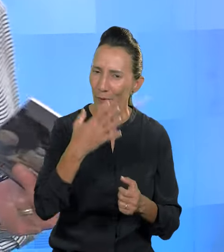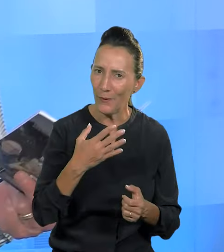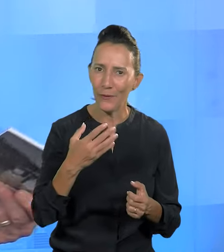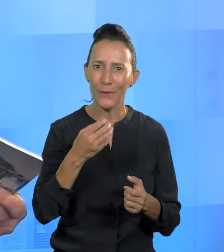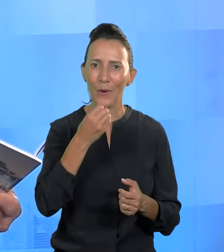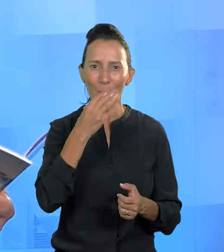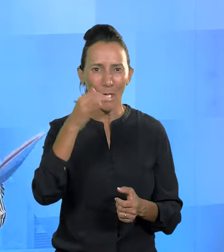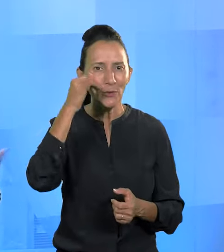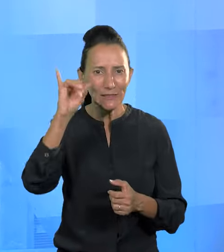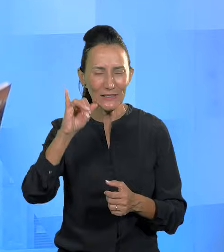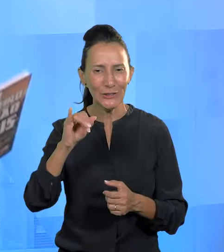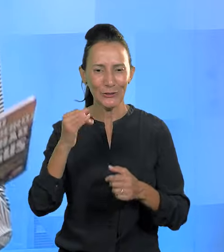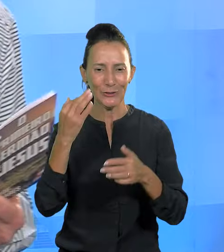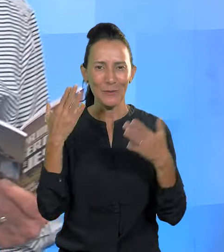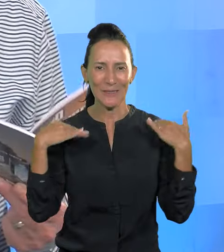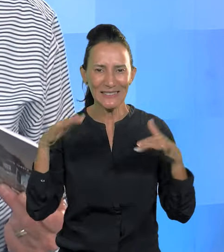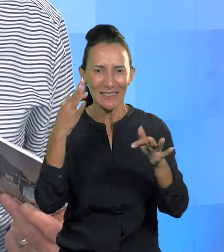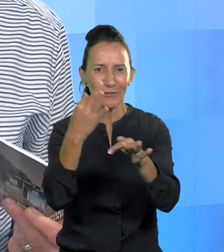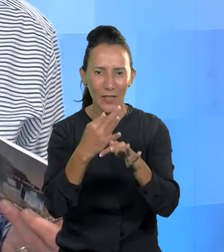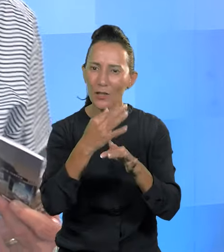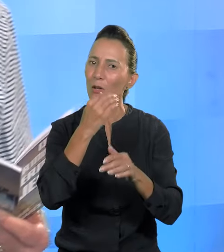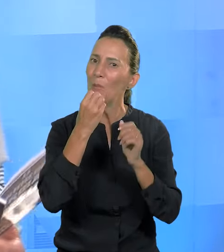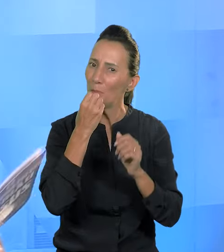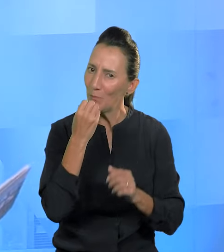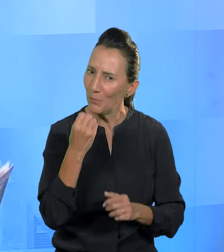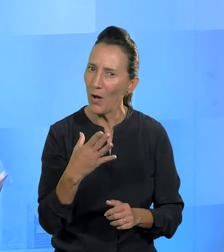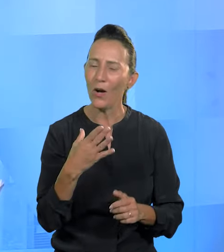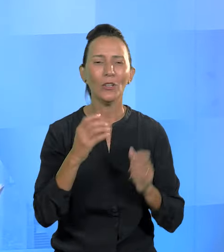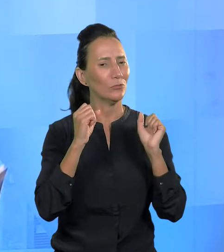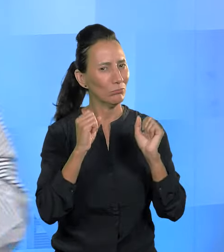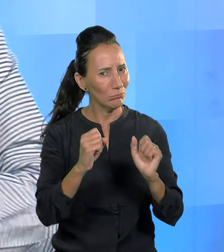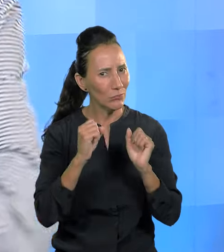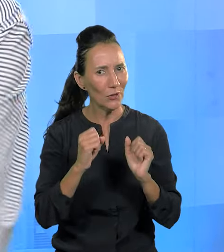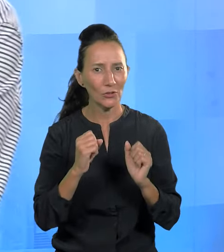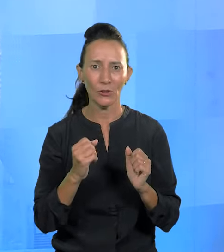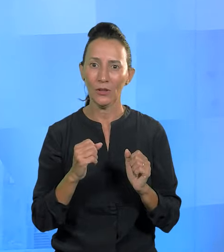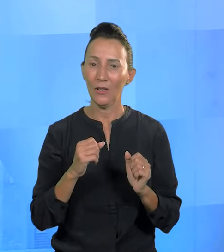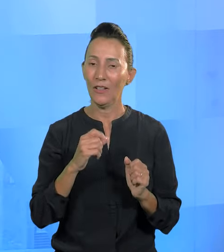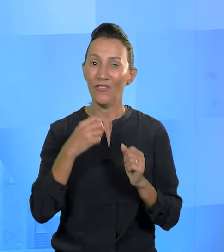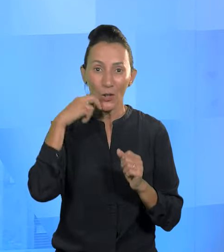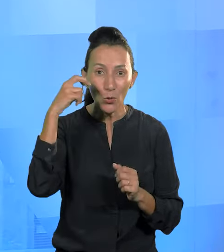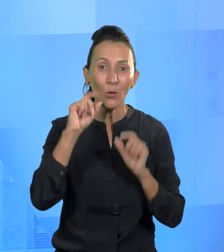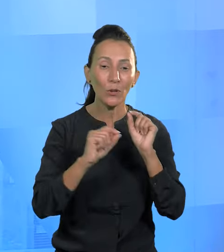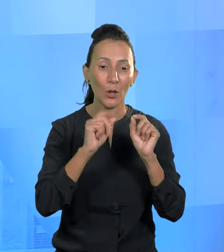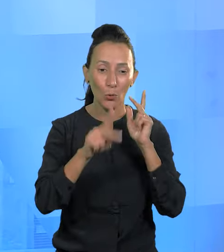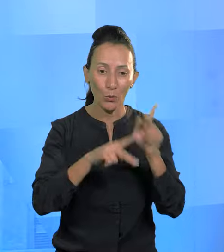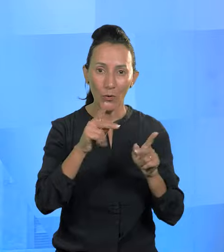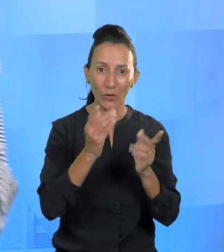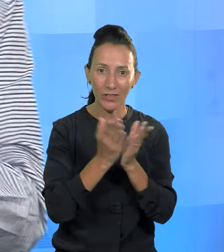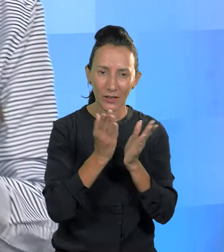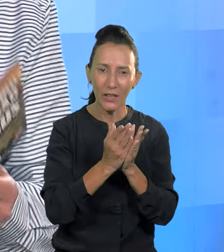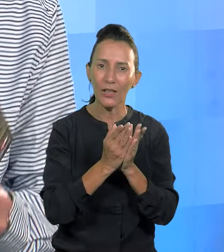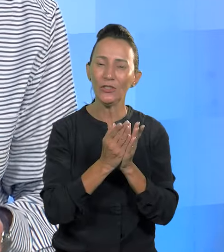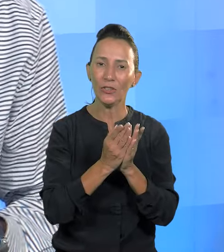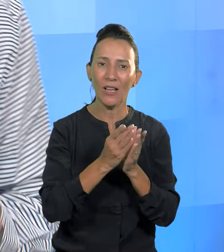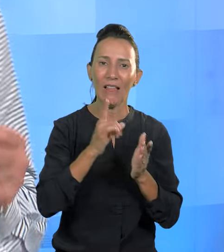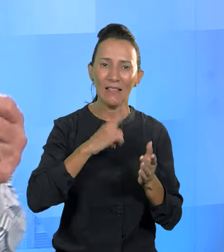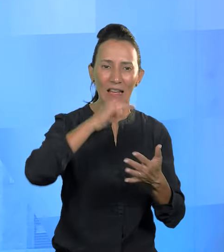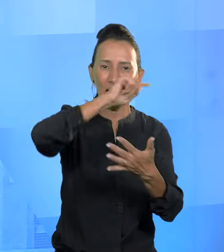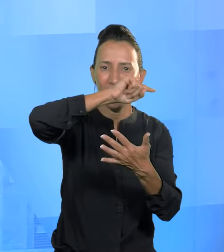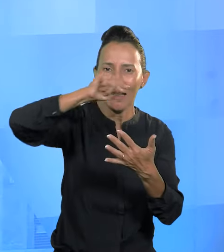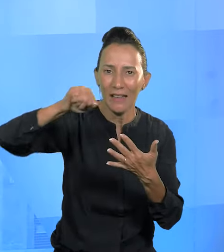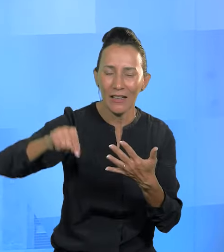sair de férias. Vergonha é o povo de Deus ter isso e abandonar Deus. Então ele começou com quem?